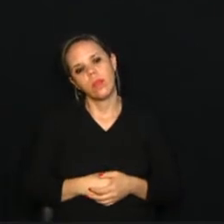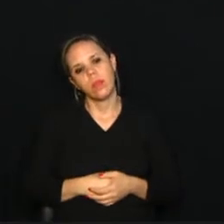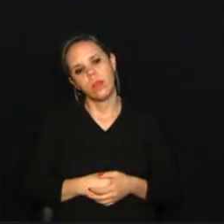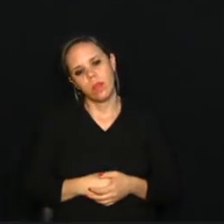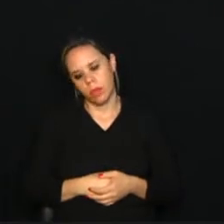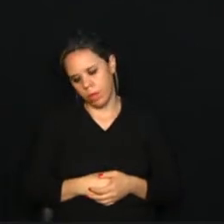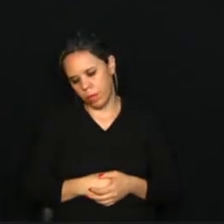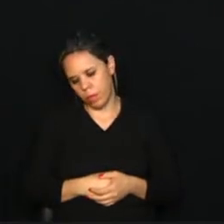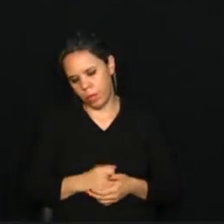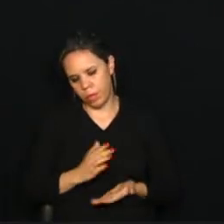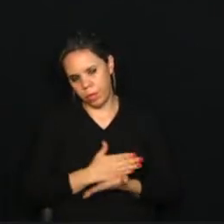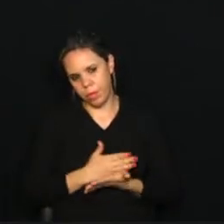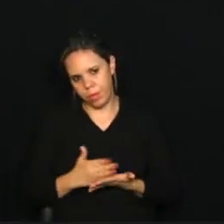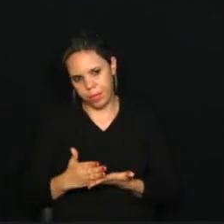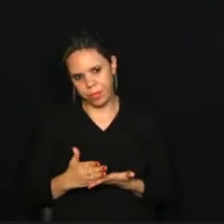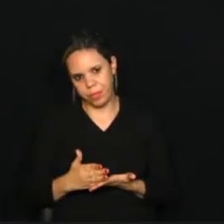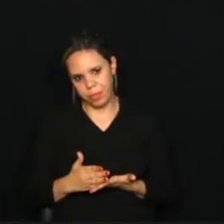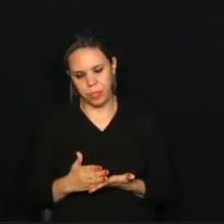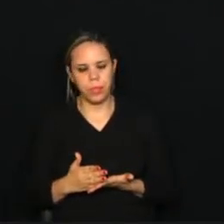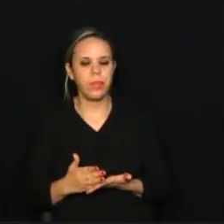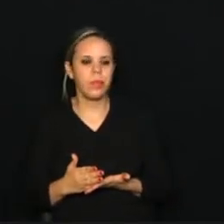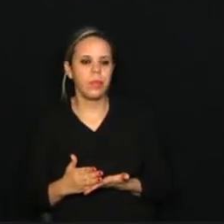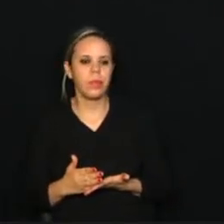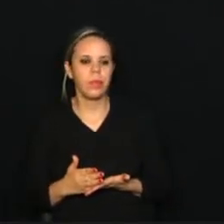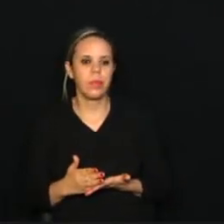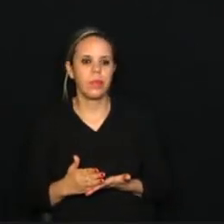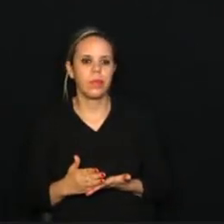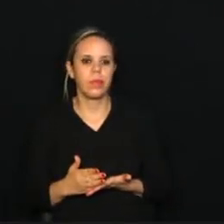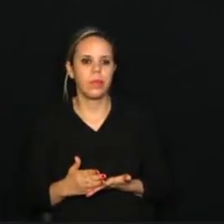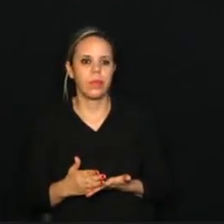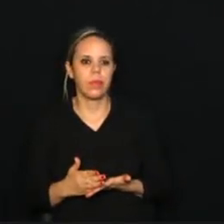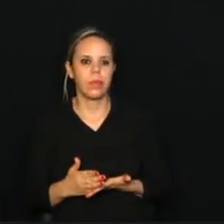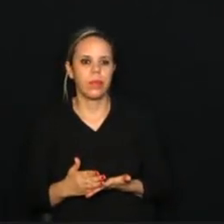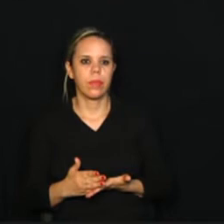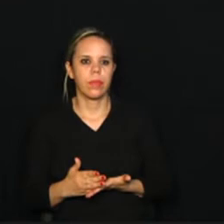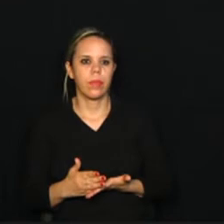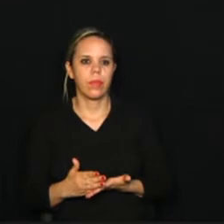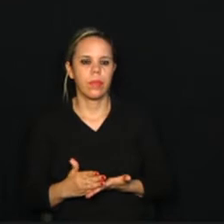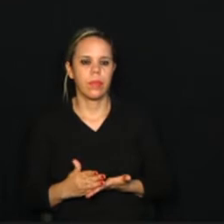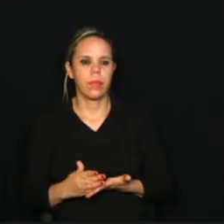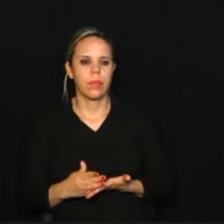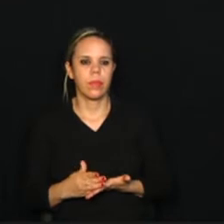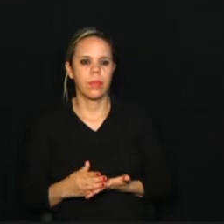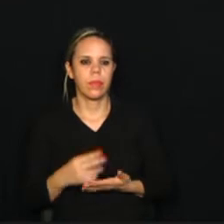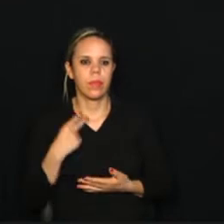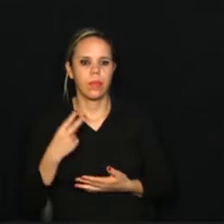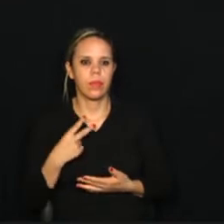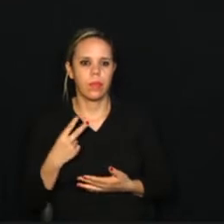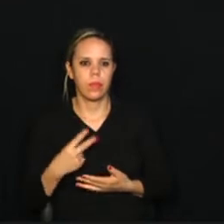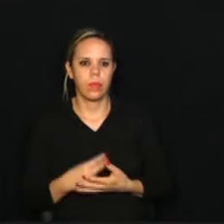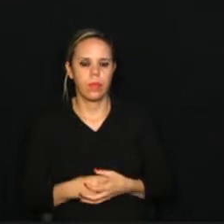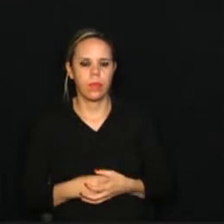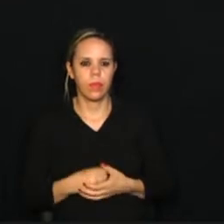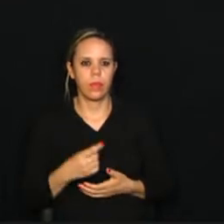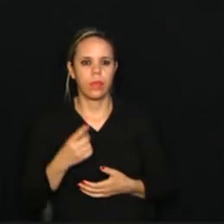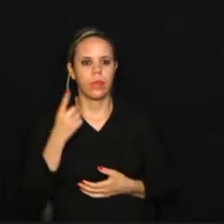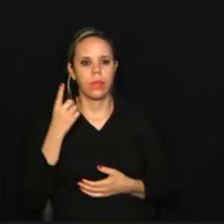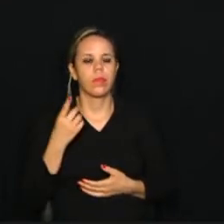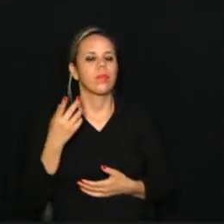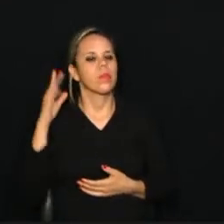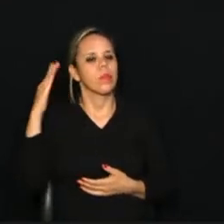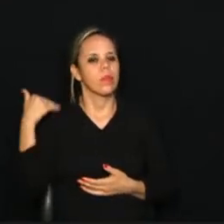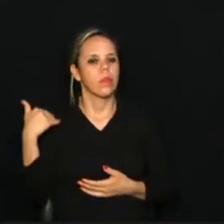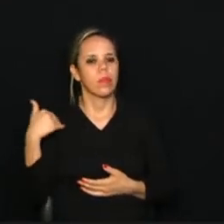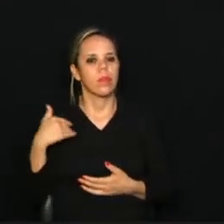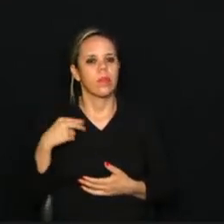E já começo dizendo o seguinte, não é, vereadora Débora, ilustres vereadores